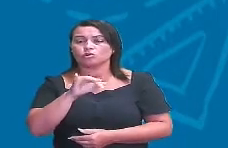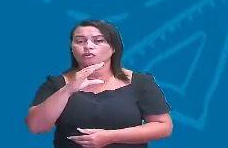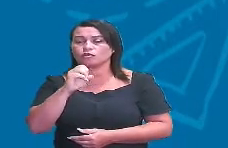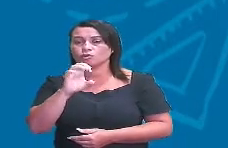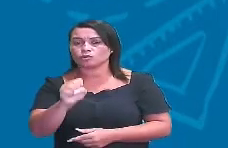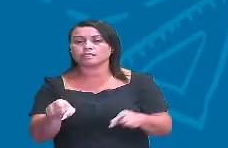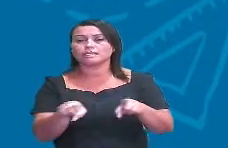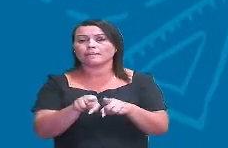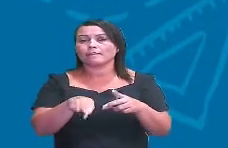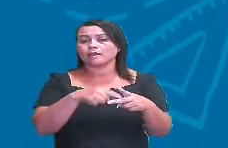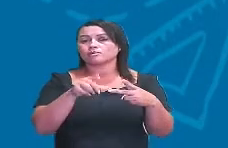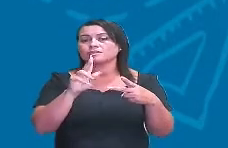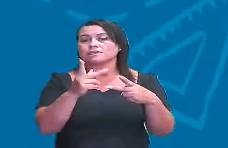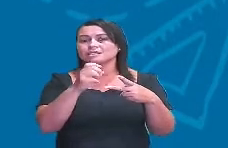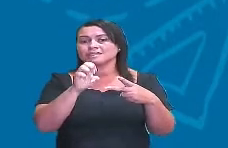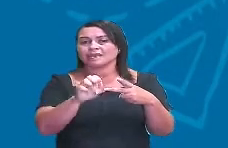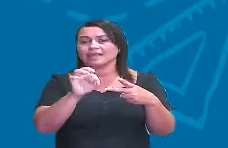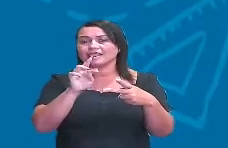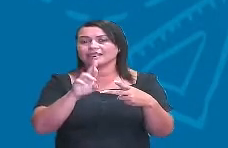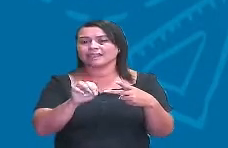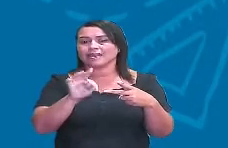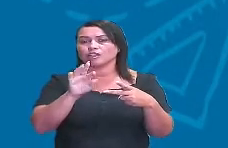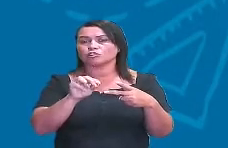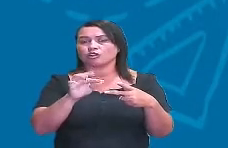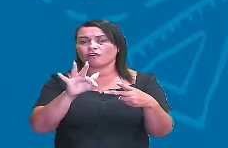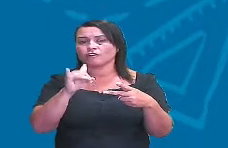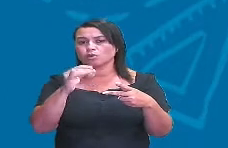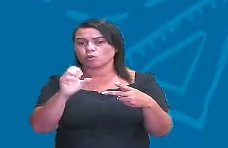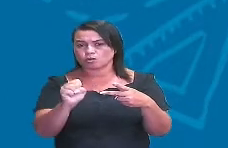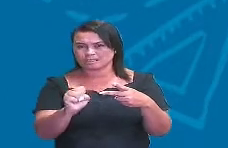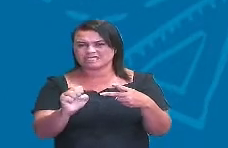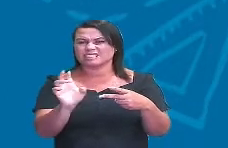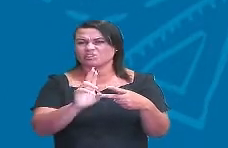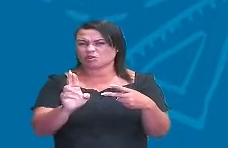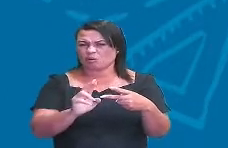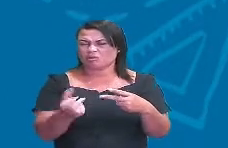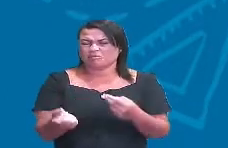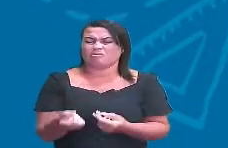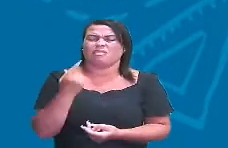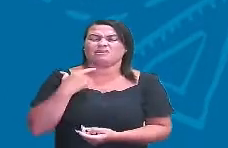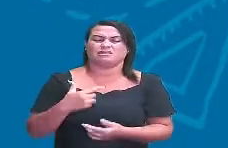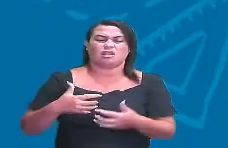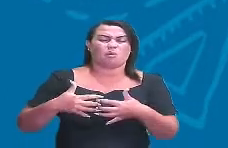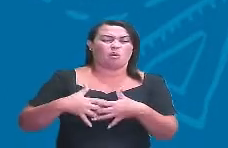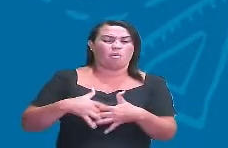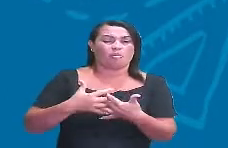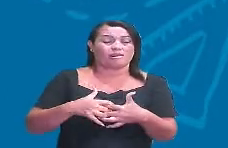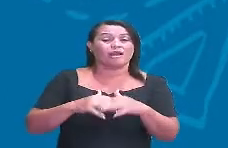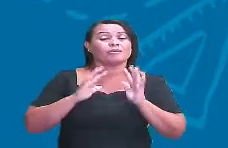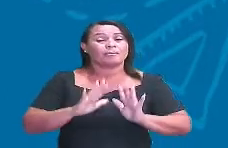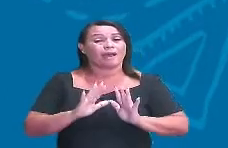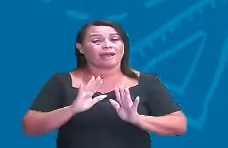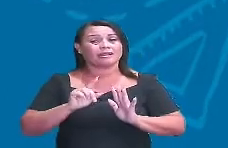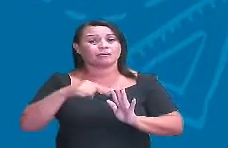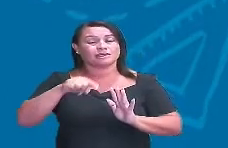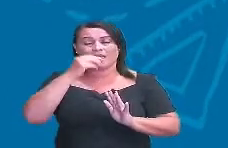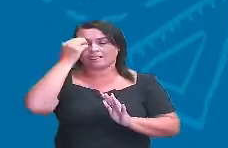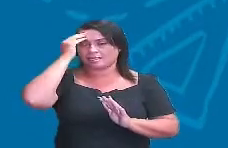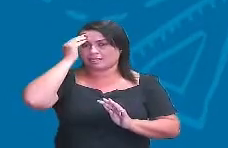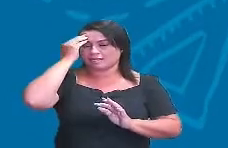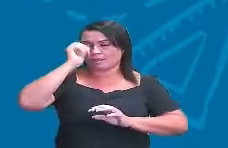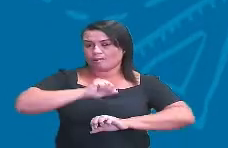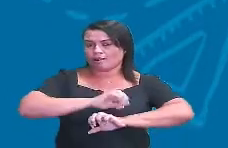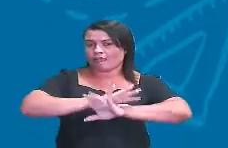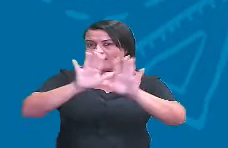Eu concordo que são nomes bem estranhos, nomes complicados, mas a partir do momento que a gente consegue entender o que significam esses